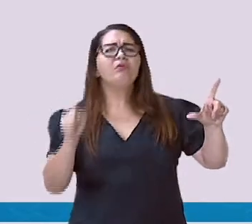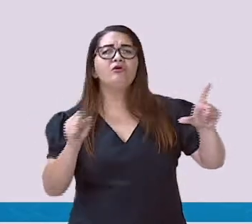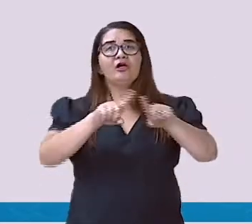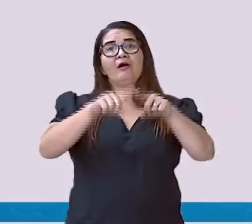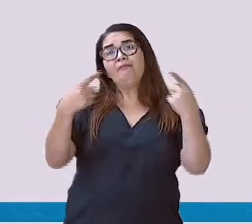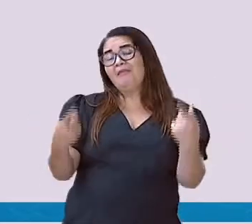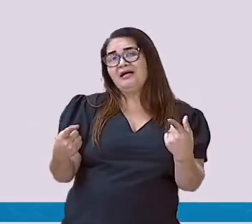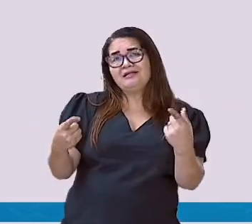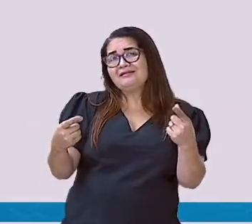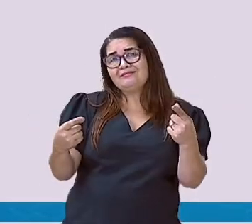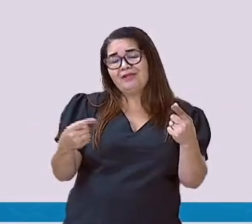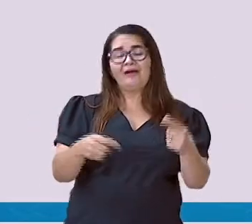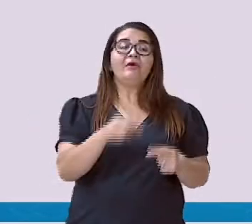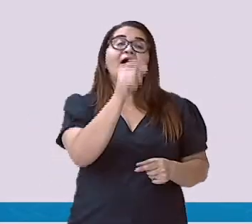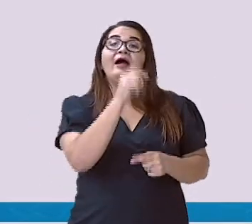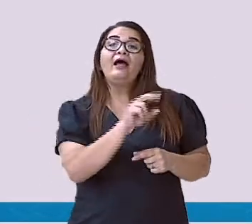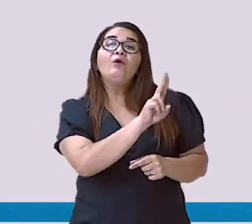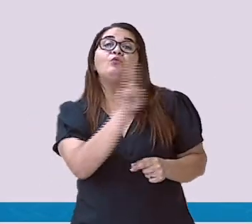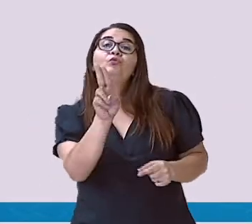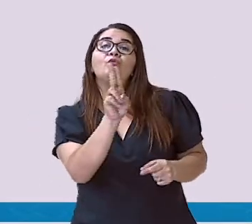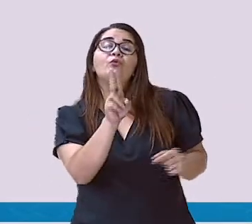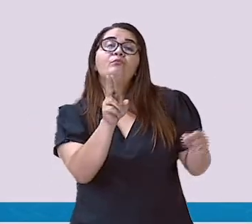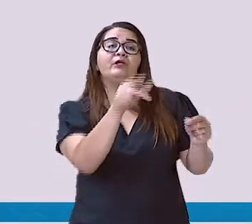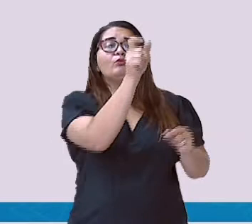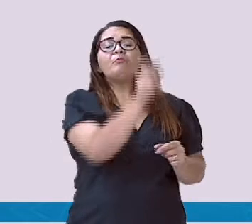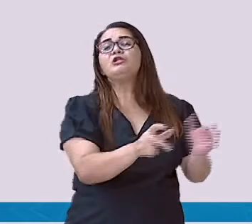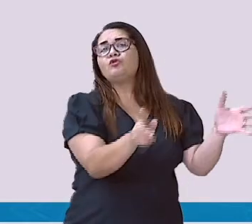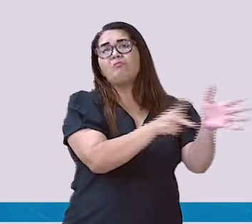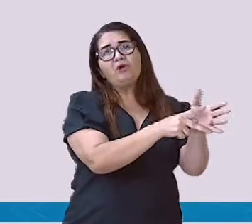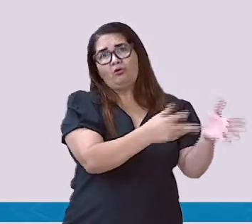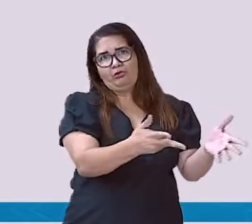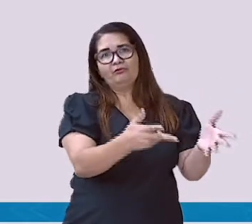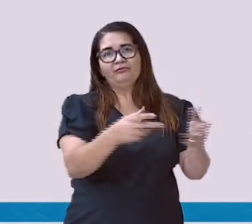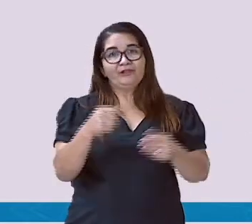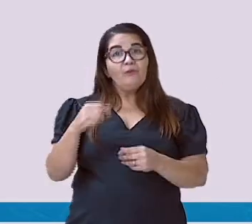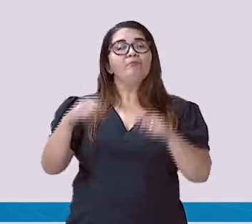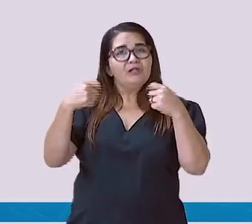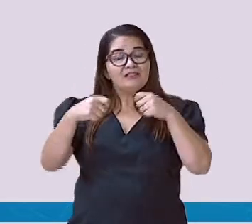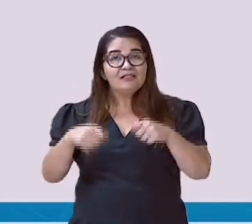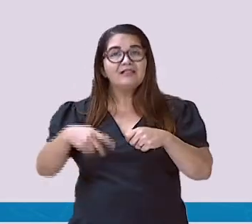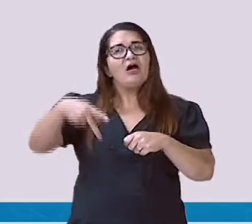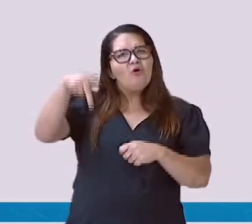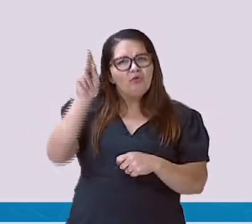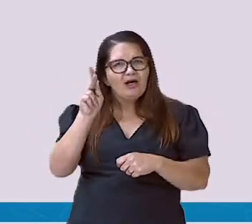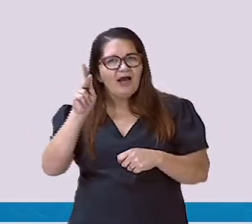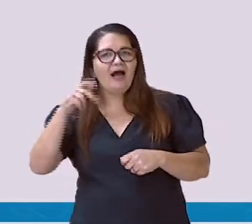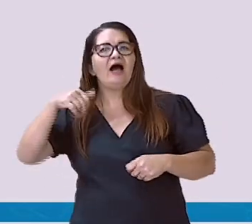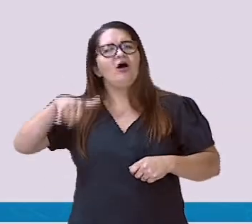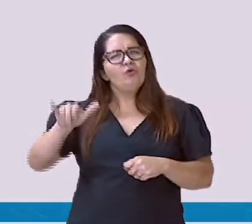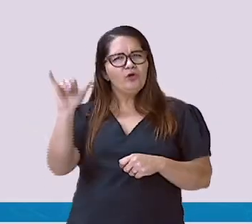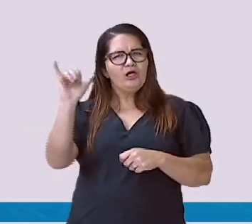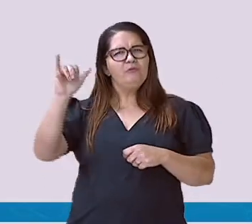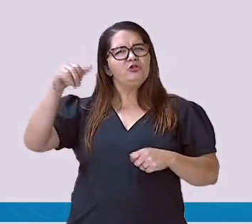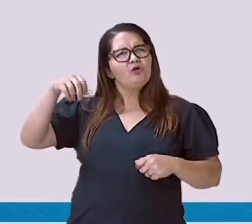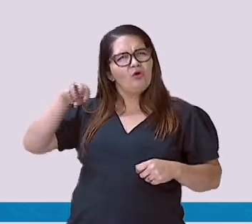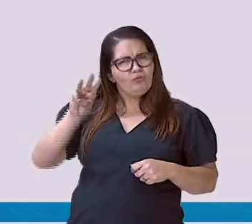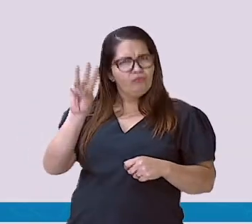a critério de quando registra a criança. E para abreviatura de quilograma,